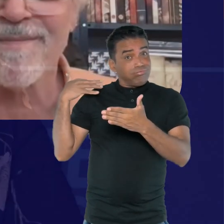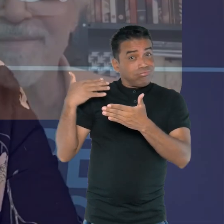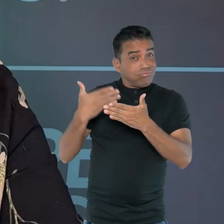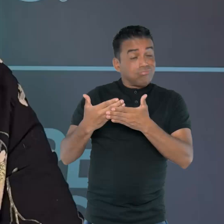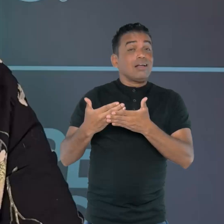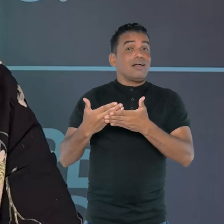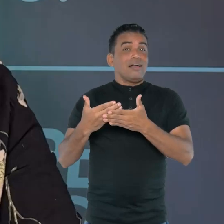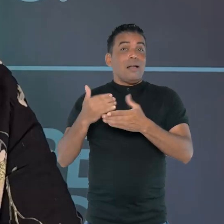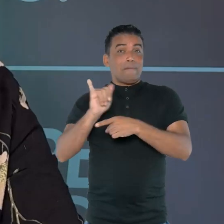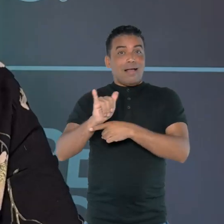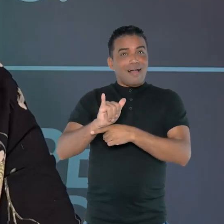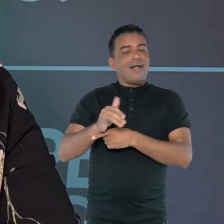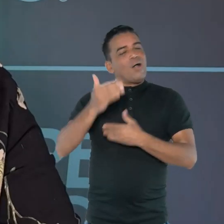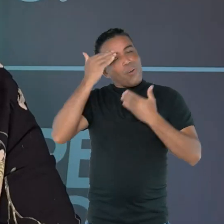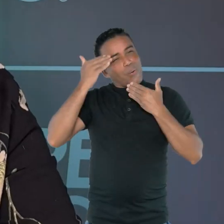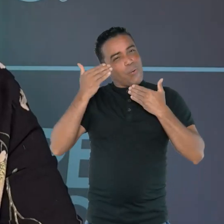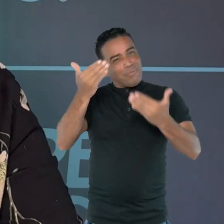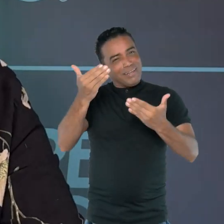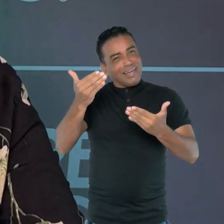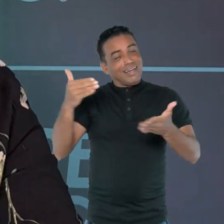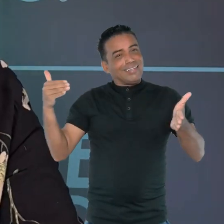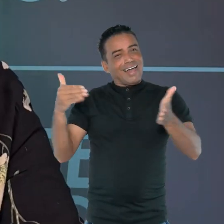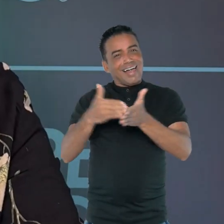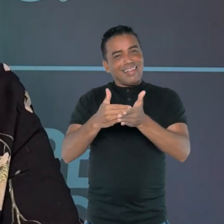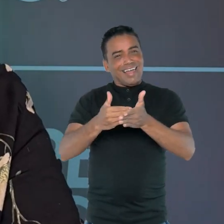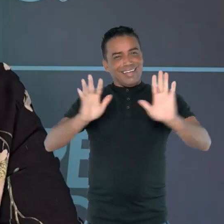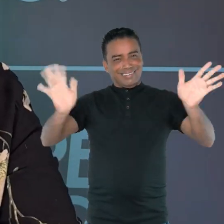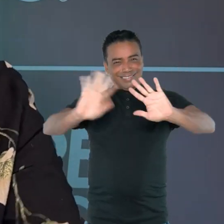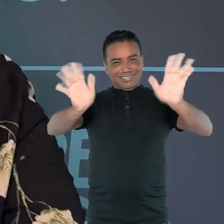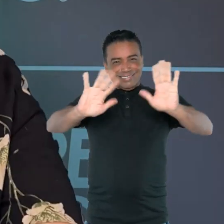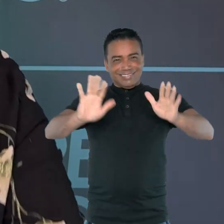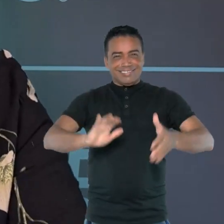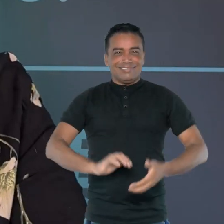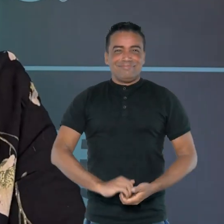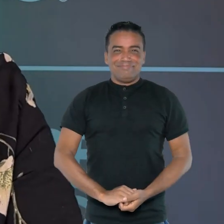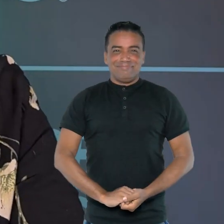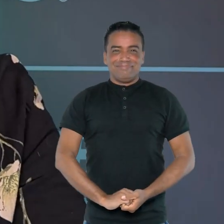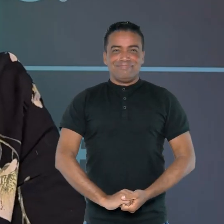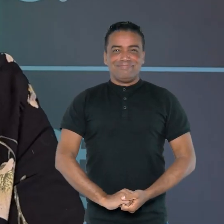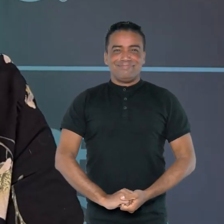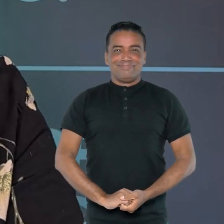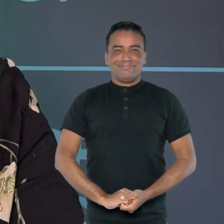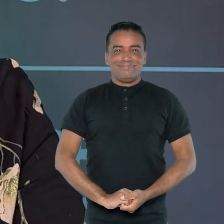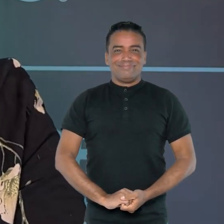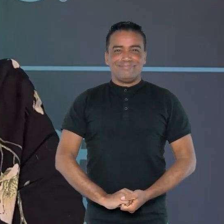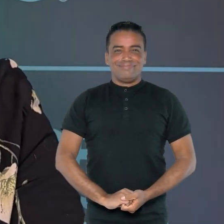que esteve conosco ao longo desse Sempre um Papo, meu muito obrigado e até a próxima.